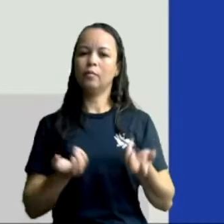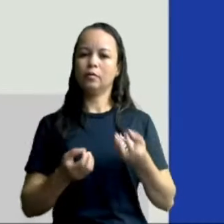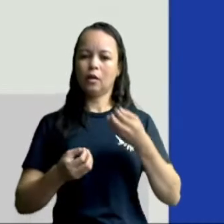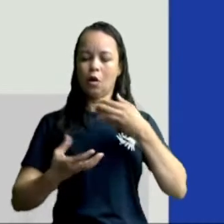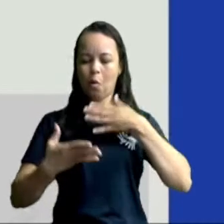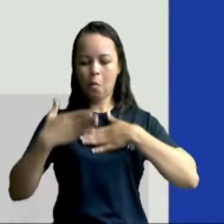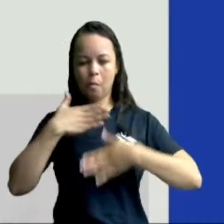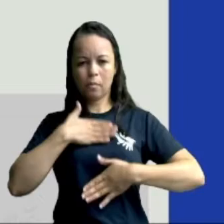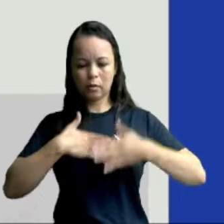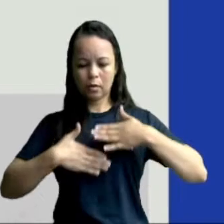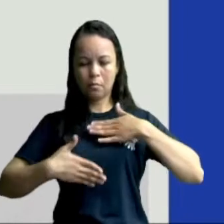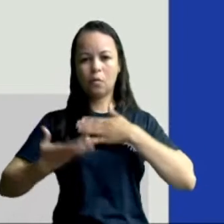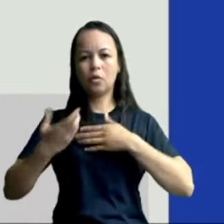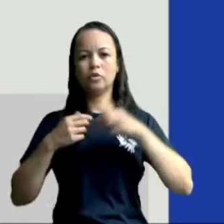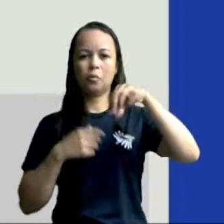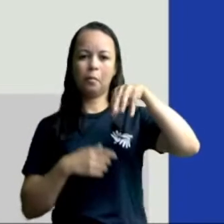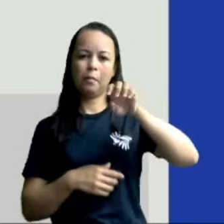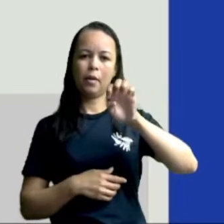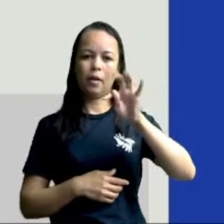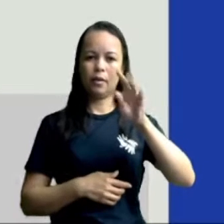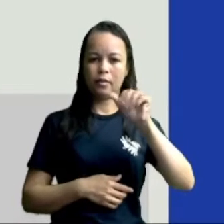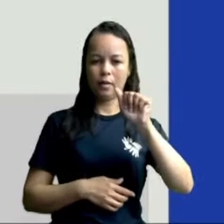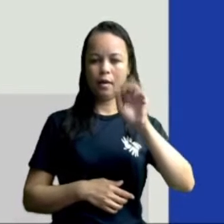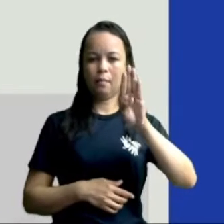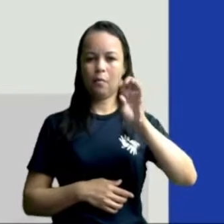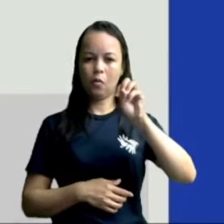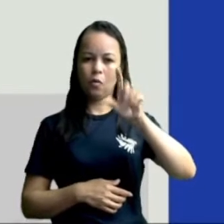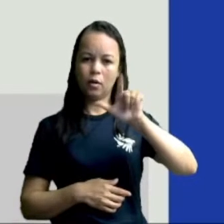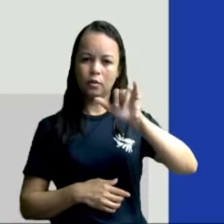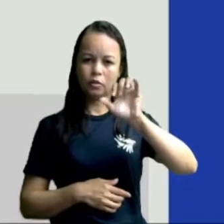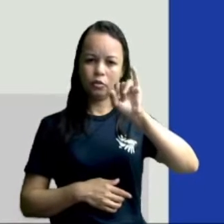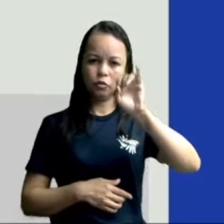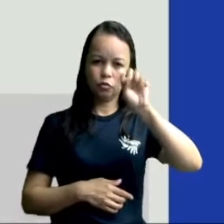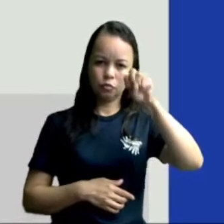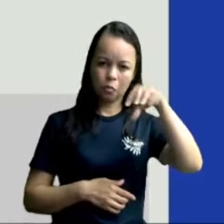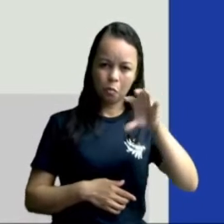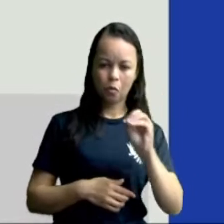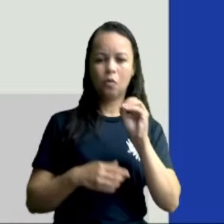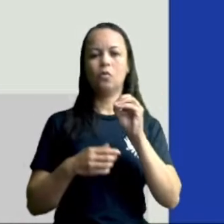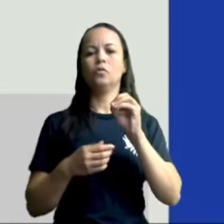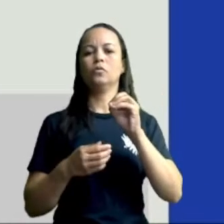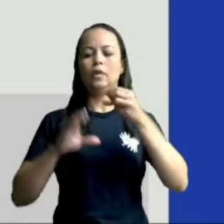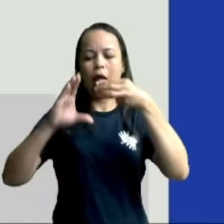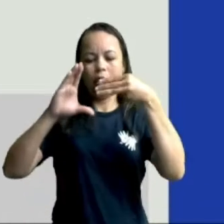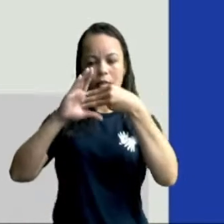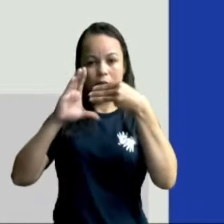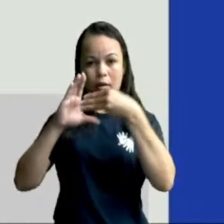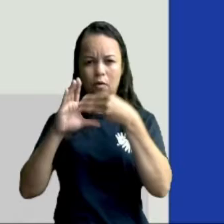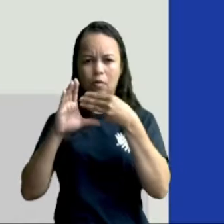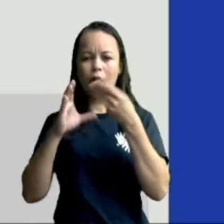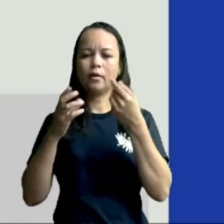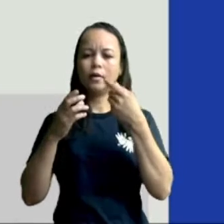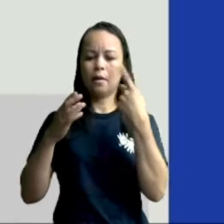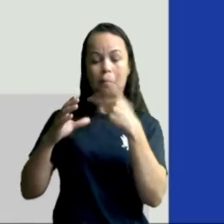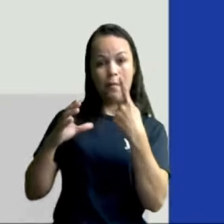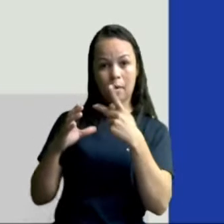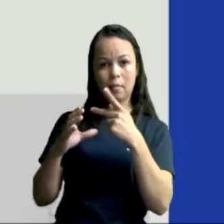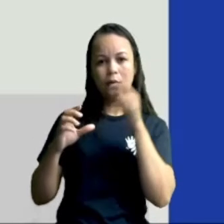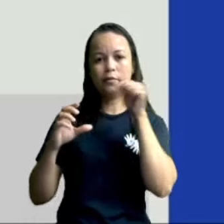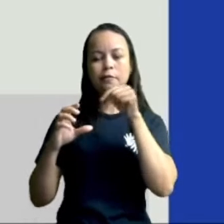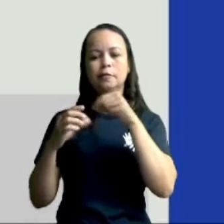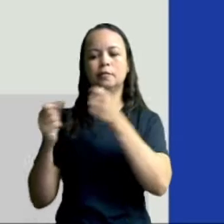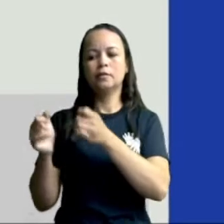metabolismo celular, que é um conjunto de reações ocorridas nas células que permite, e aí a função do